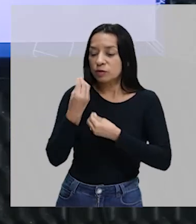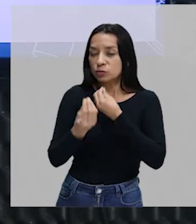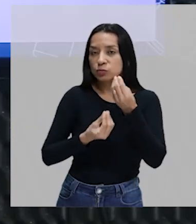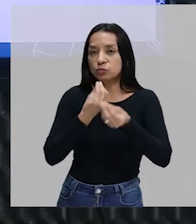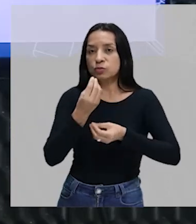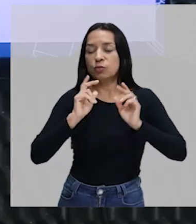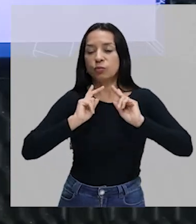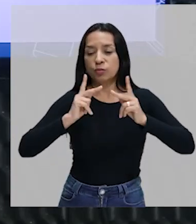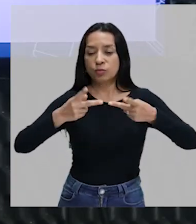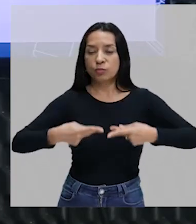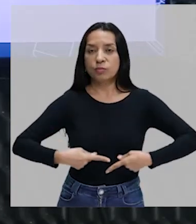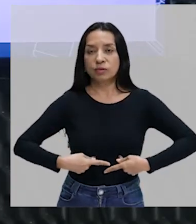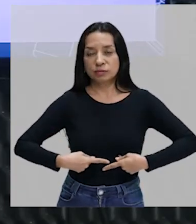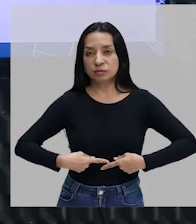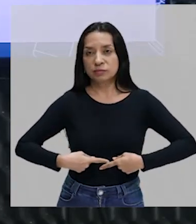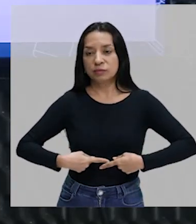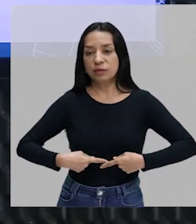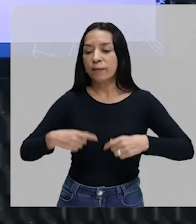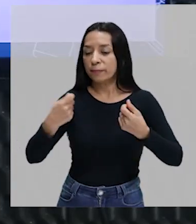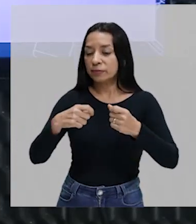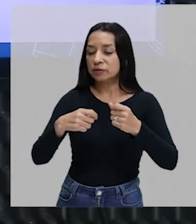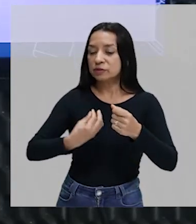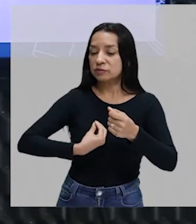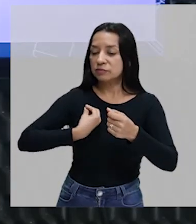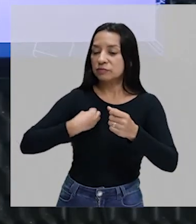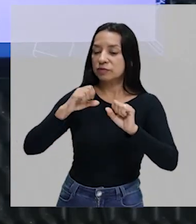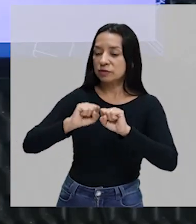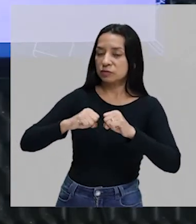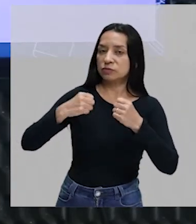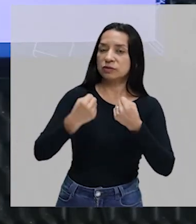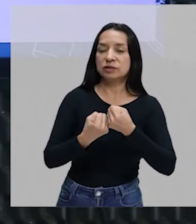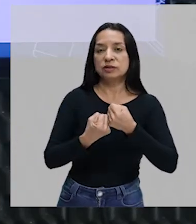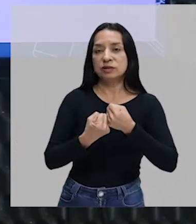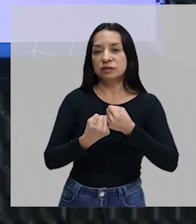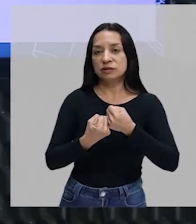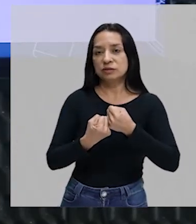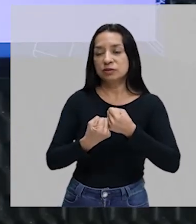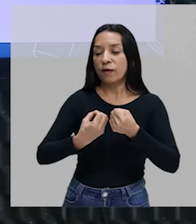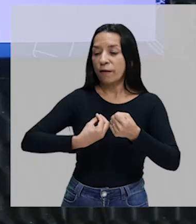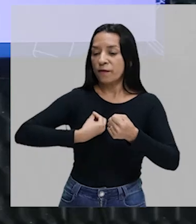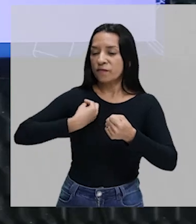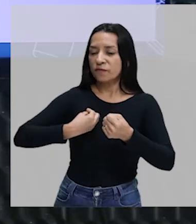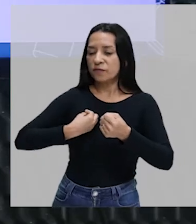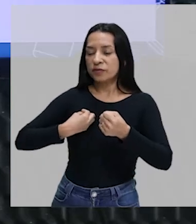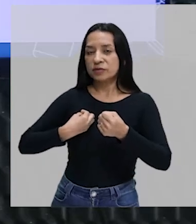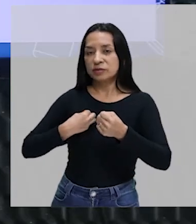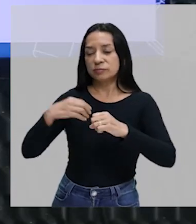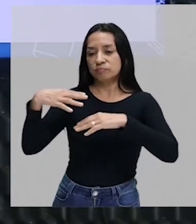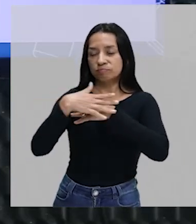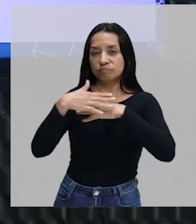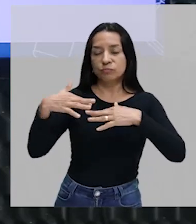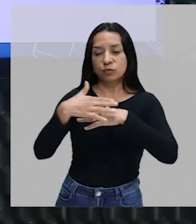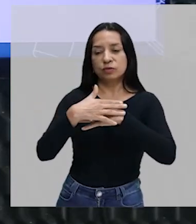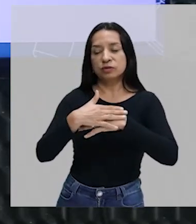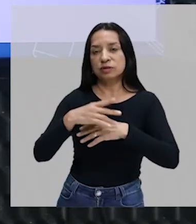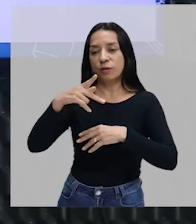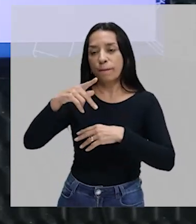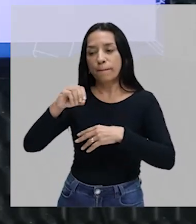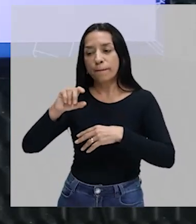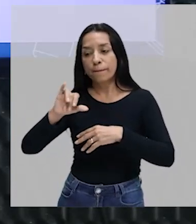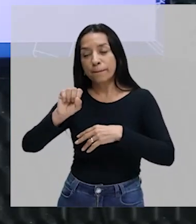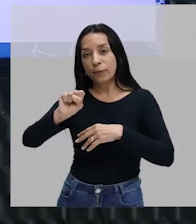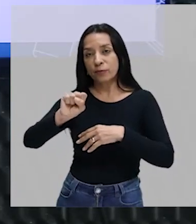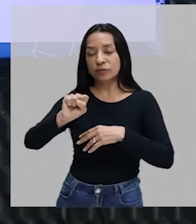precisa da vida na polis. Daí vem o termo política. Política é uma palavra grega, que vem de polis, que é